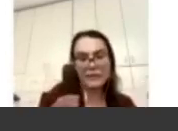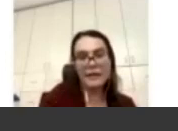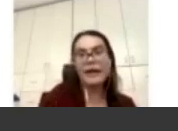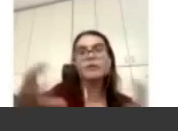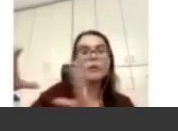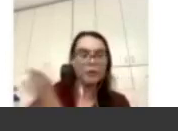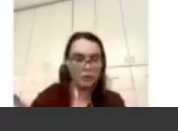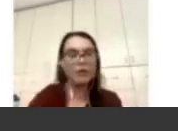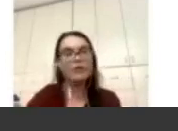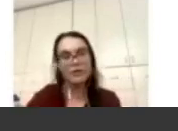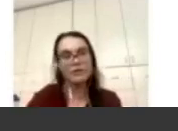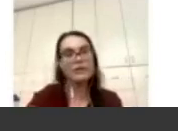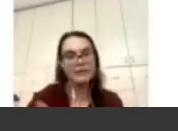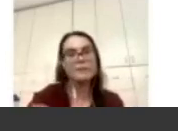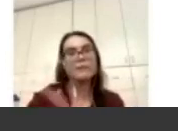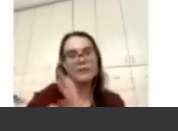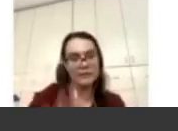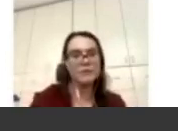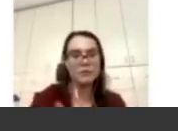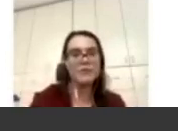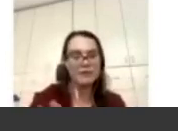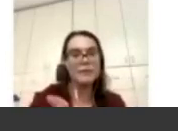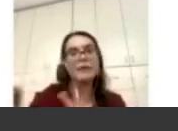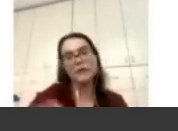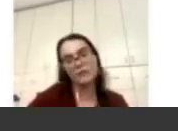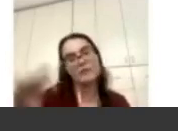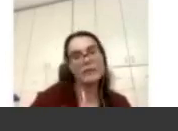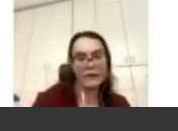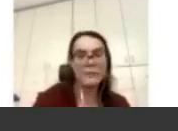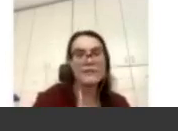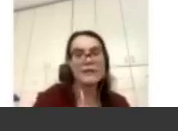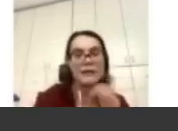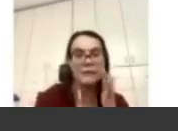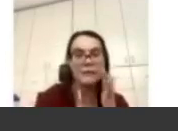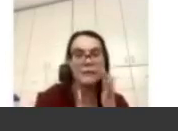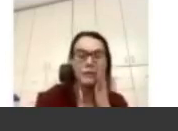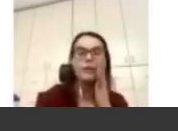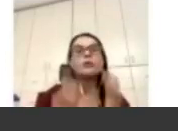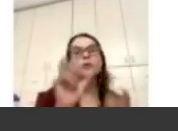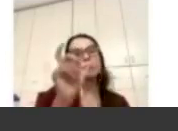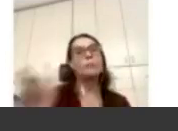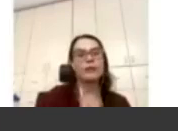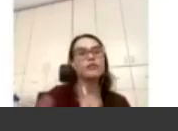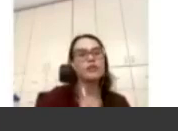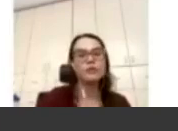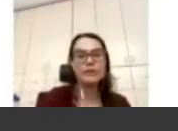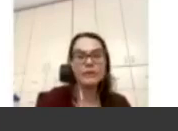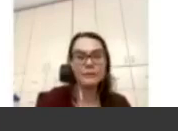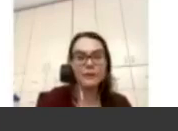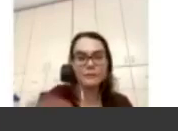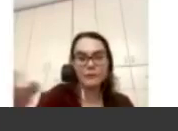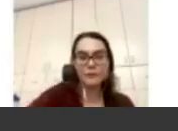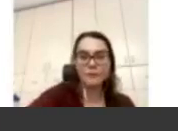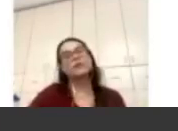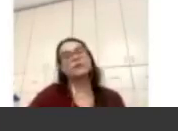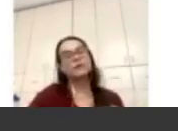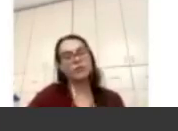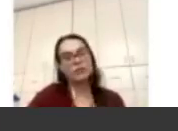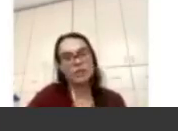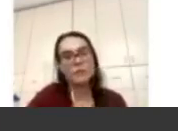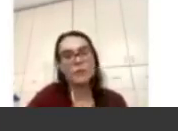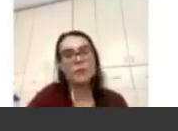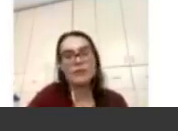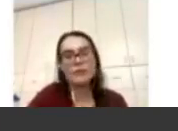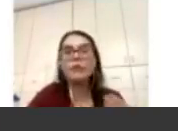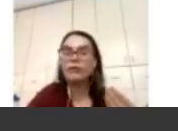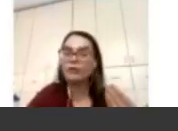inclusive, integrado no protocolo de regulação, para que dentro do sistema ele consiga realmente ser encaminhado quando o PAC direcionou esse encaminhamento. O tempo todo